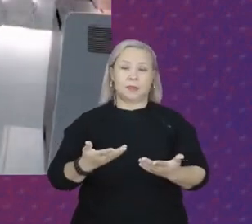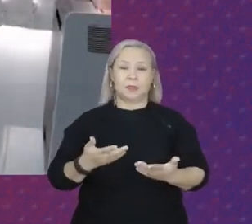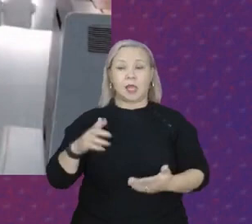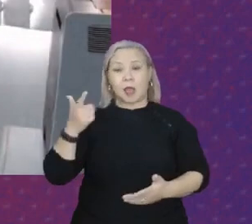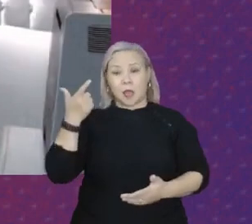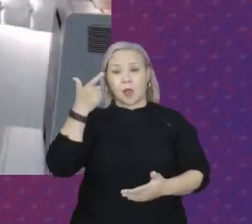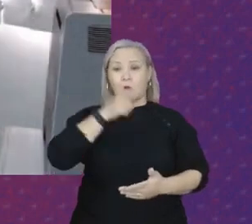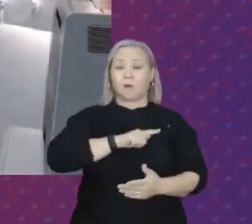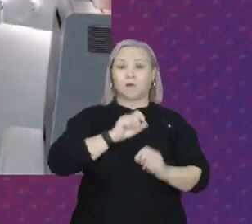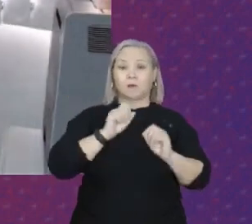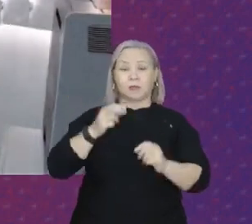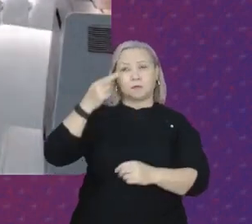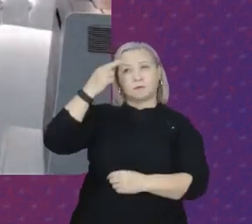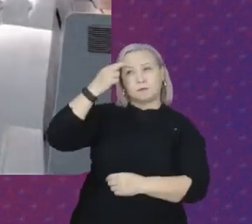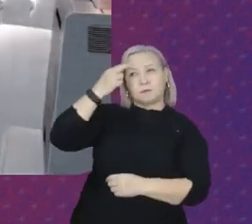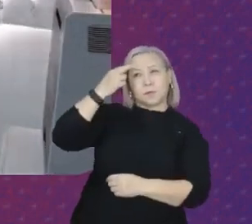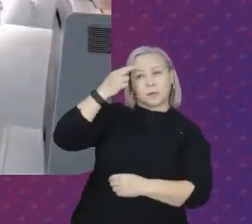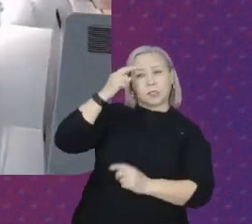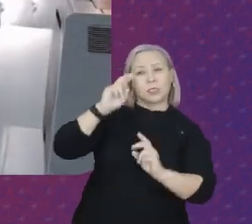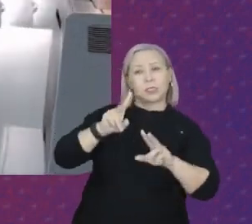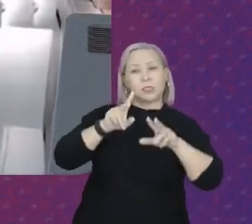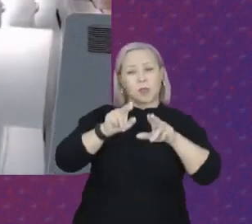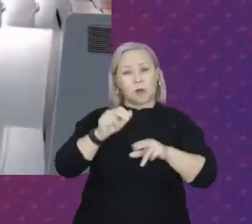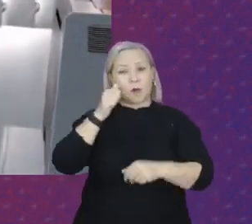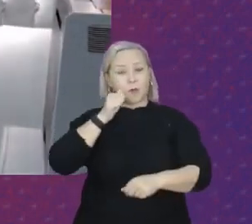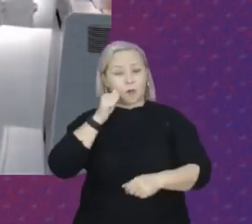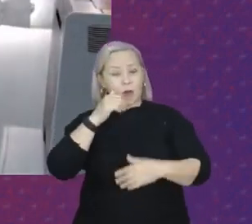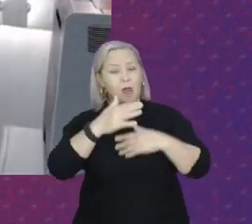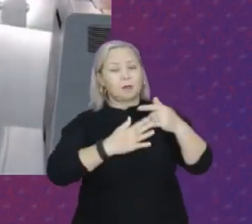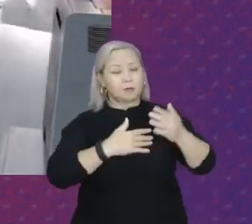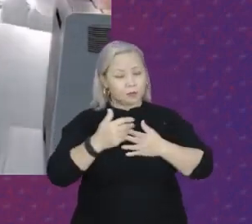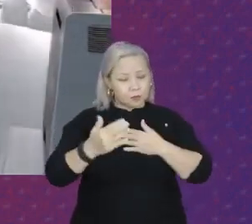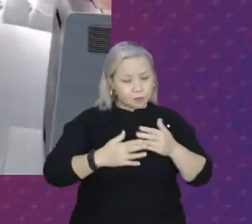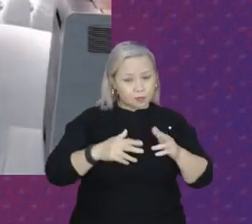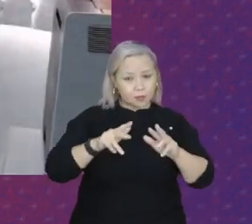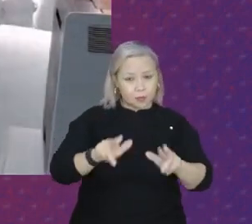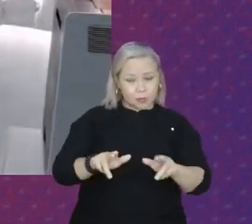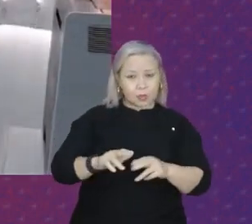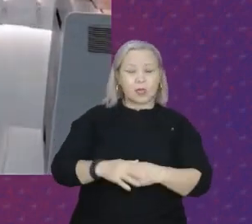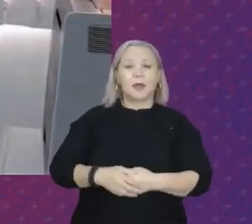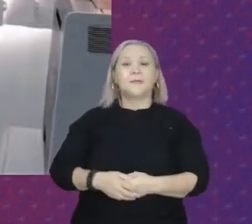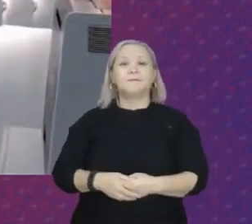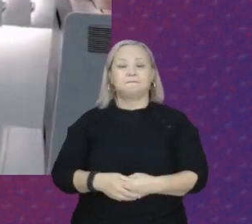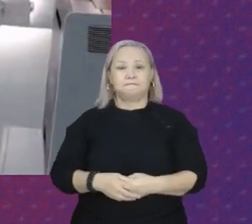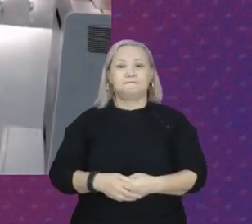consigamos refletir como mulheres, como profissionais, como